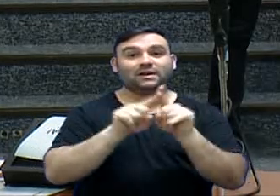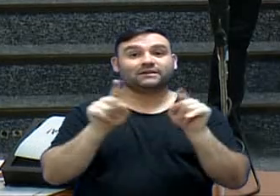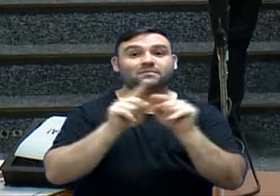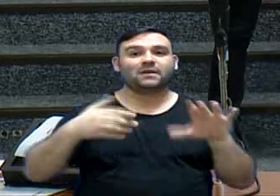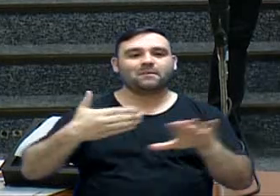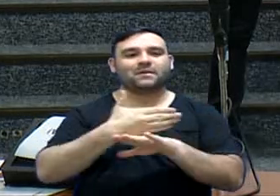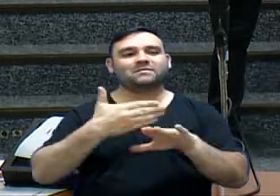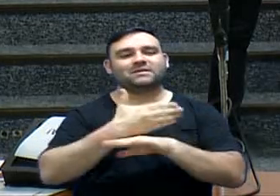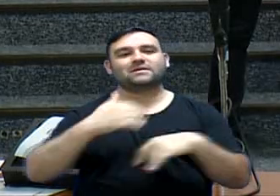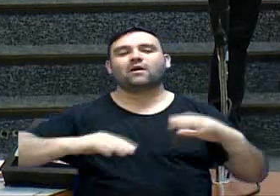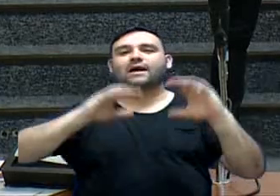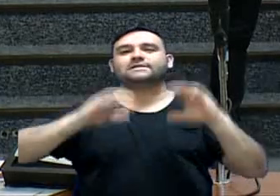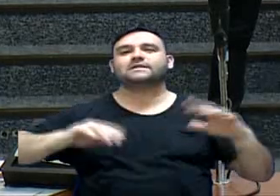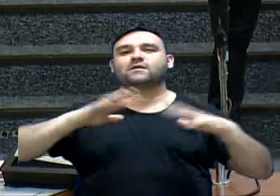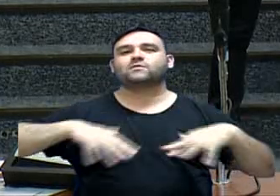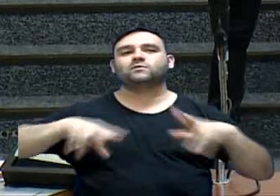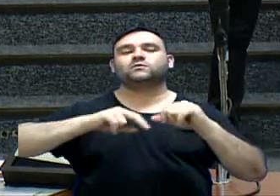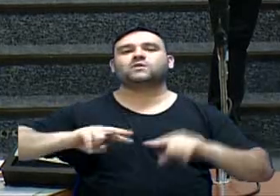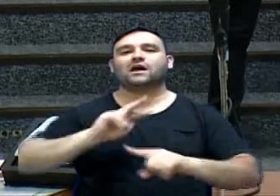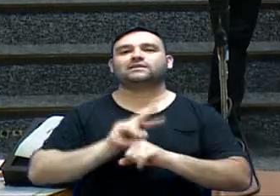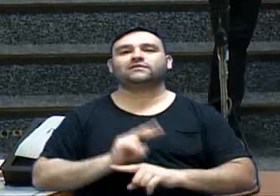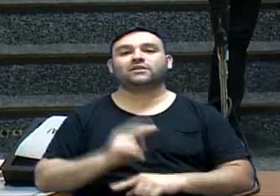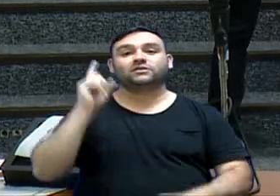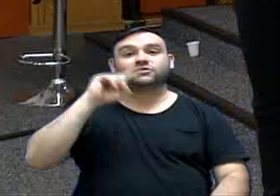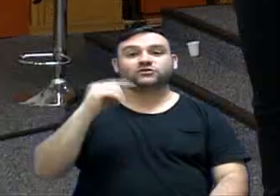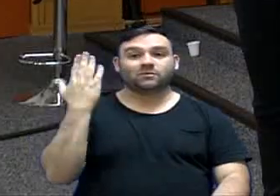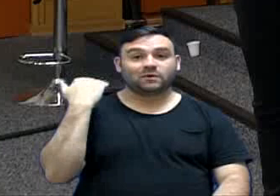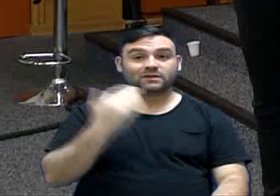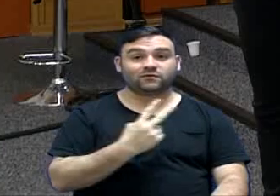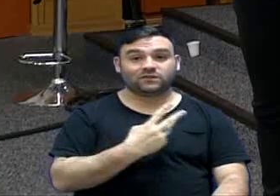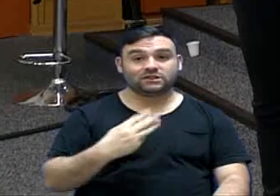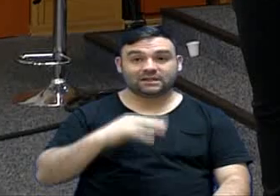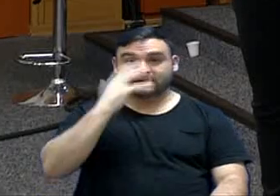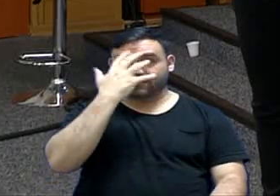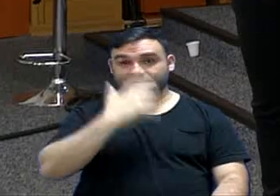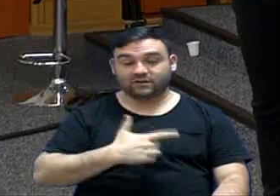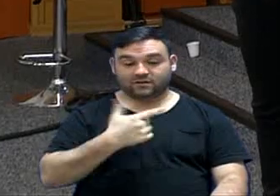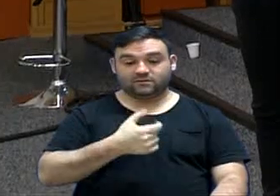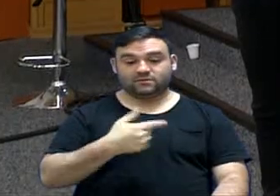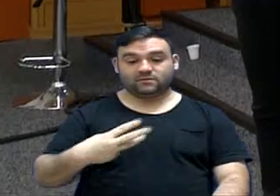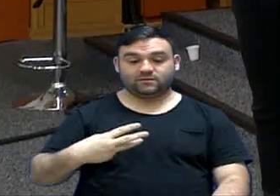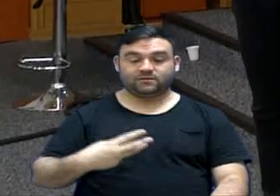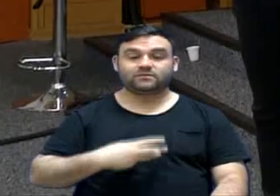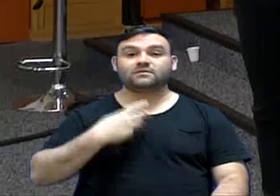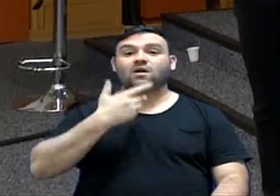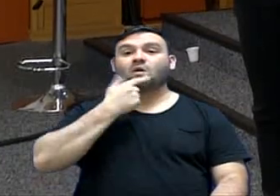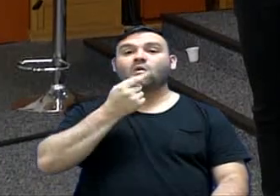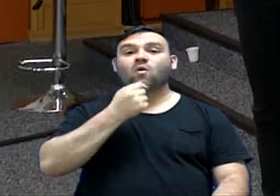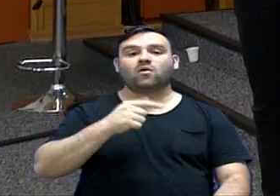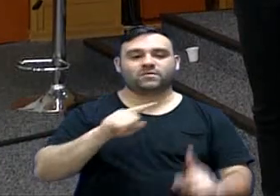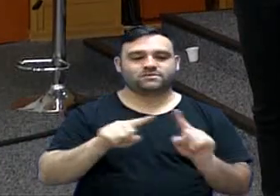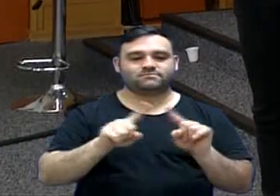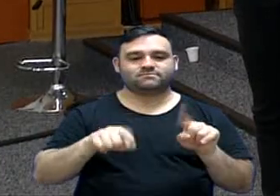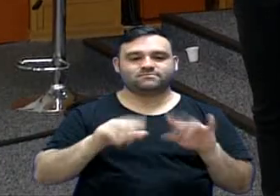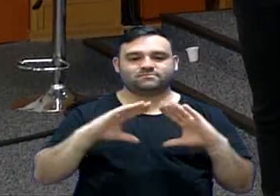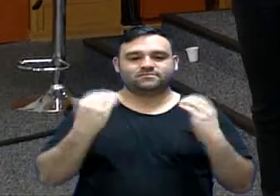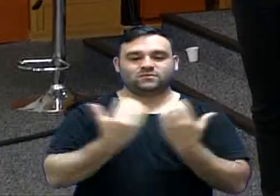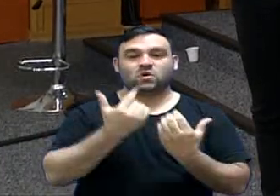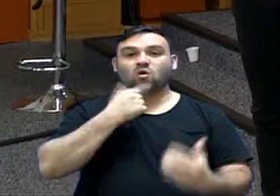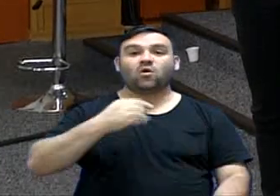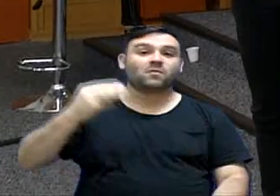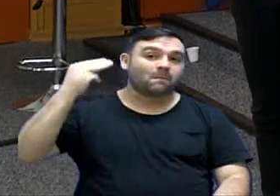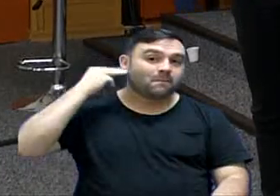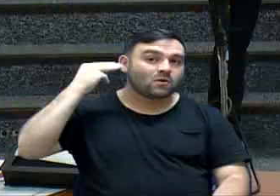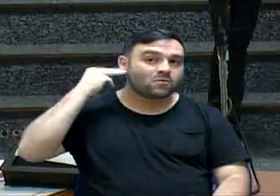participação cidadã, defendida em 23 de fevereiro de 2023 pelo servidor desta Casa de Lei, senhor